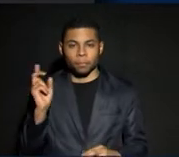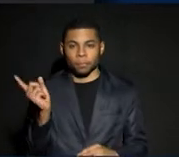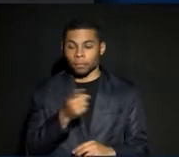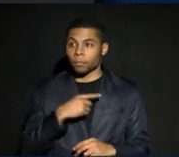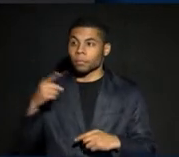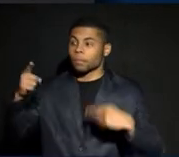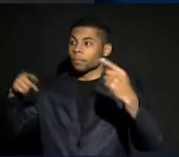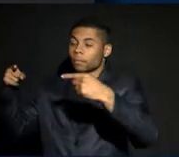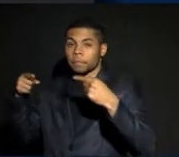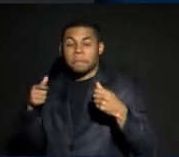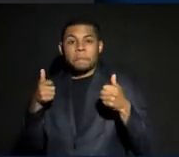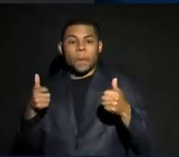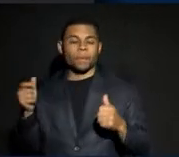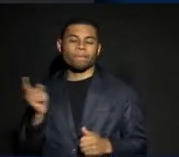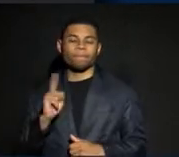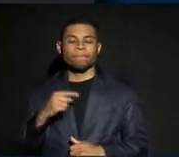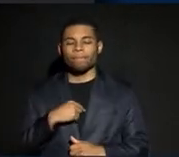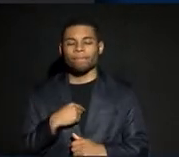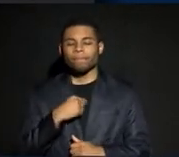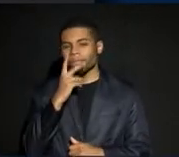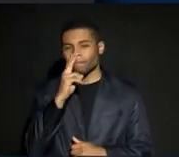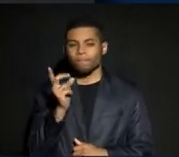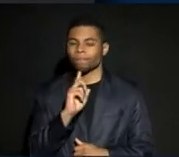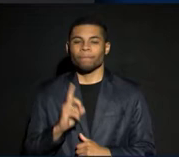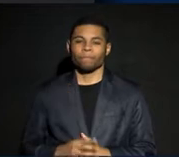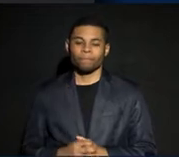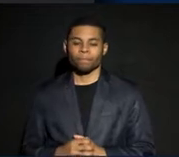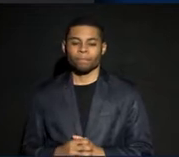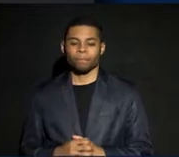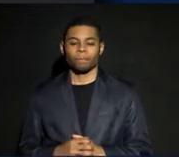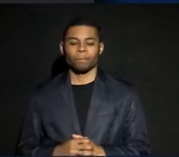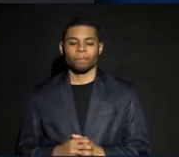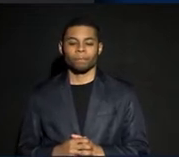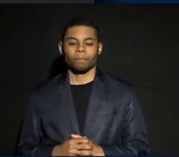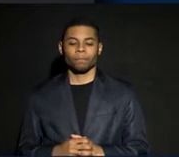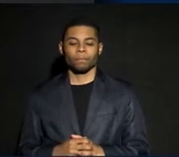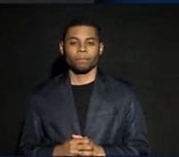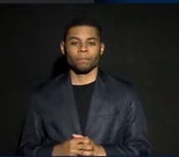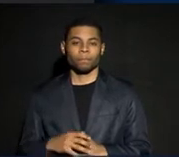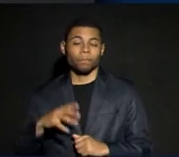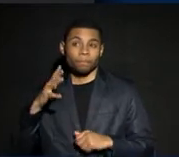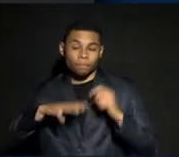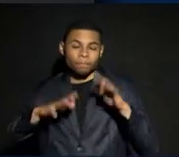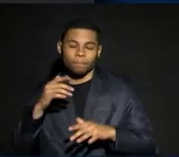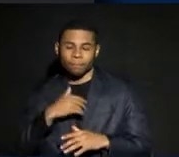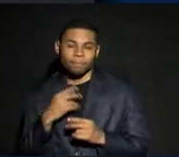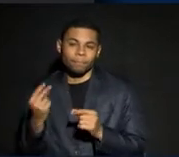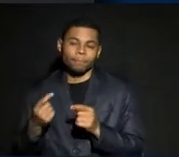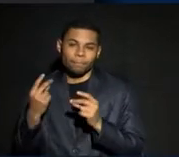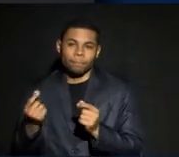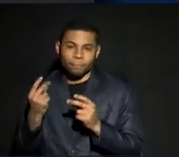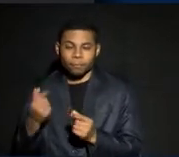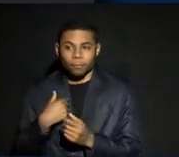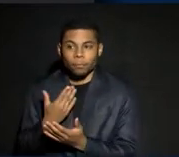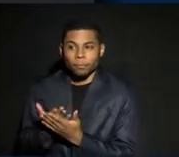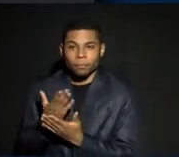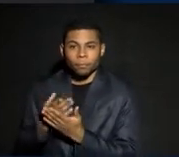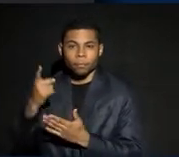bem na política. Eu acho que, talvez porque eu seja cientista político e estude